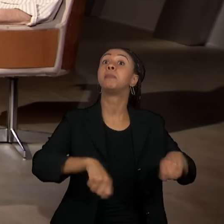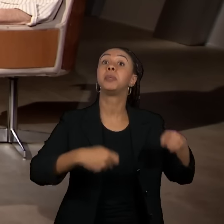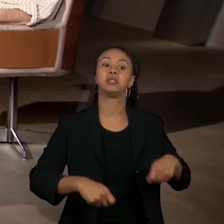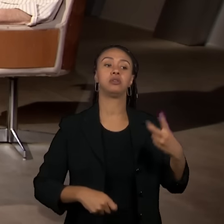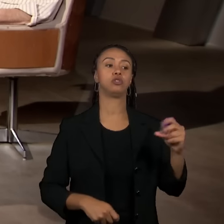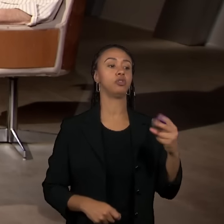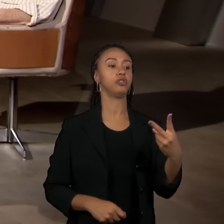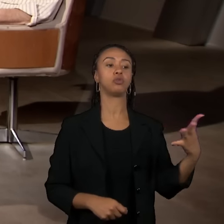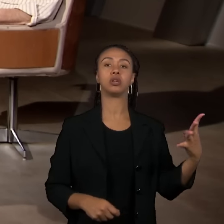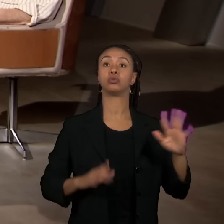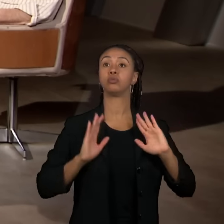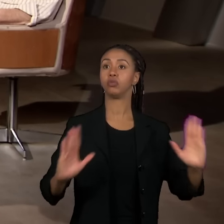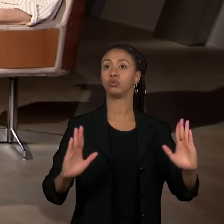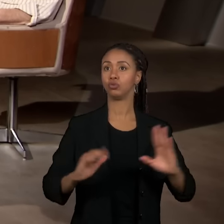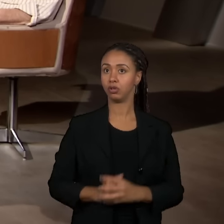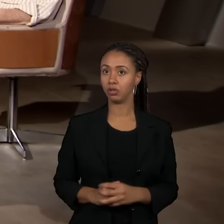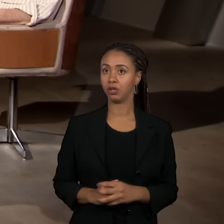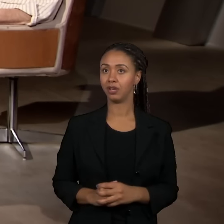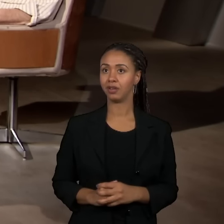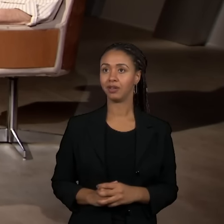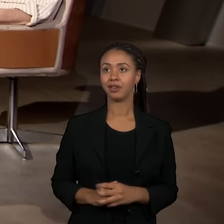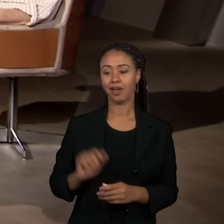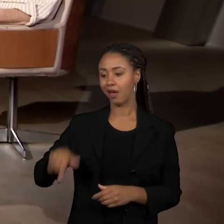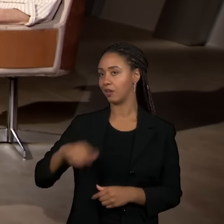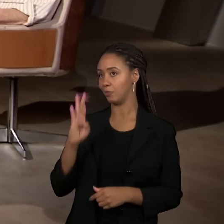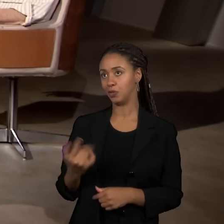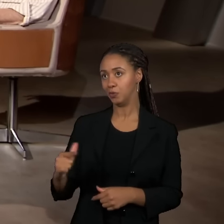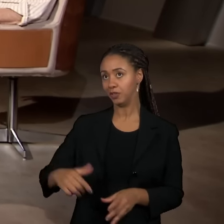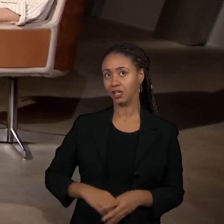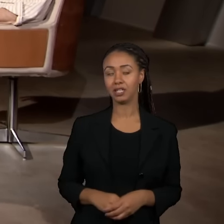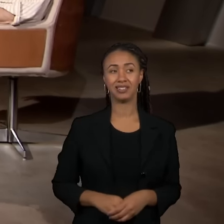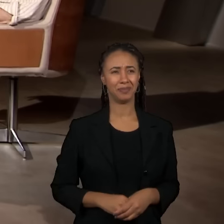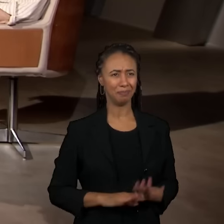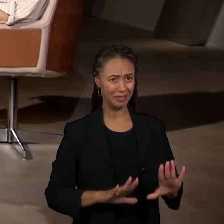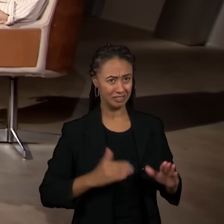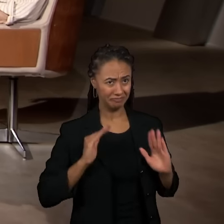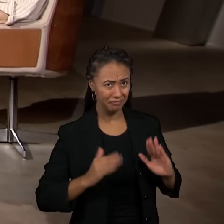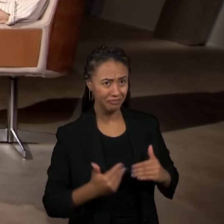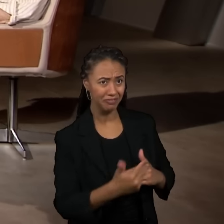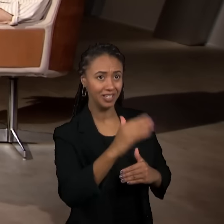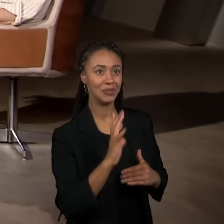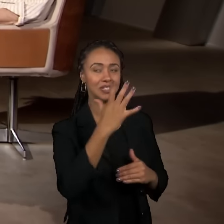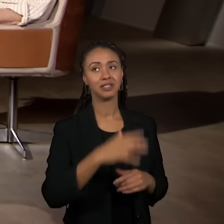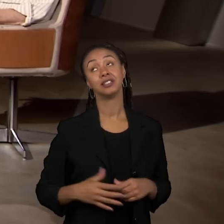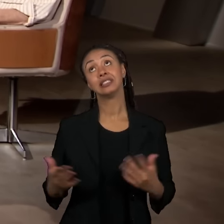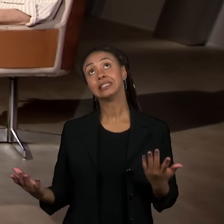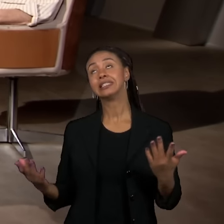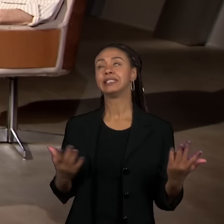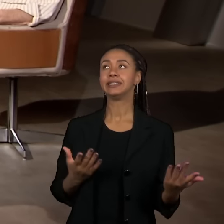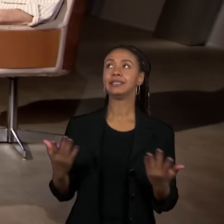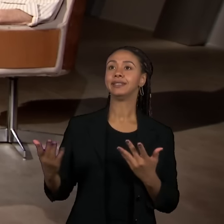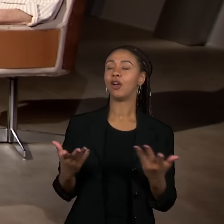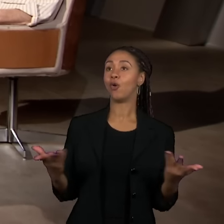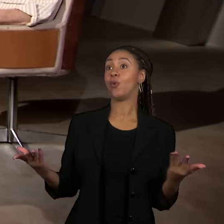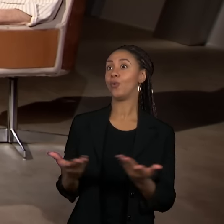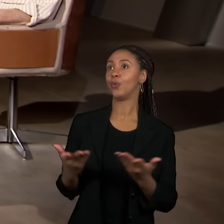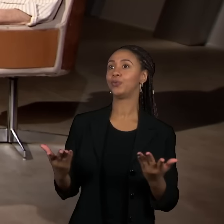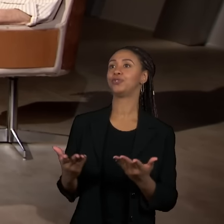assim mas lá nos Estados Unidos isso acontece ão diminuindo a grande preocupação é a